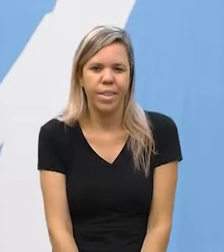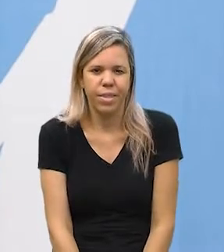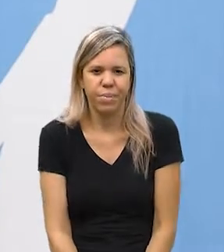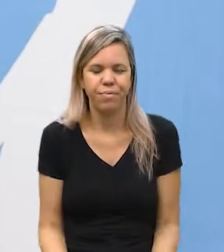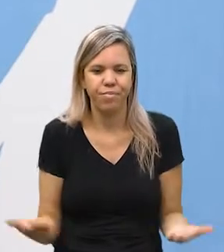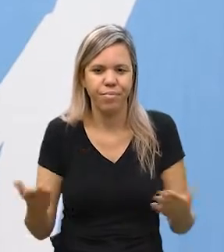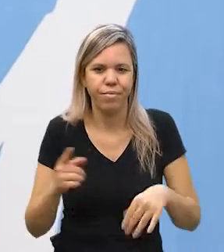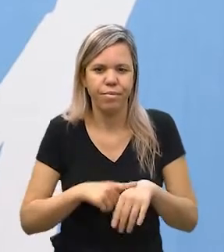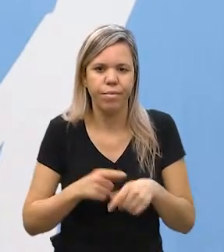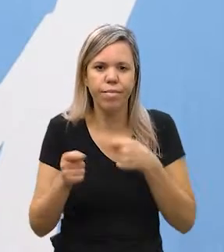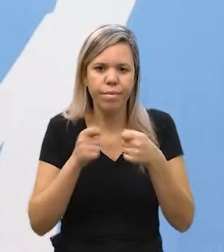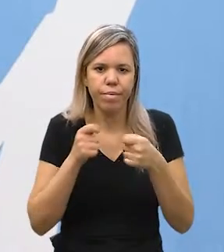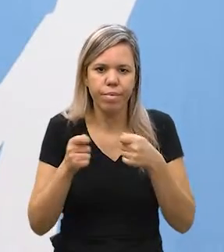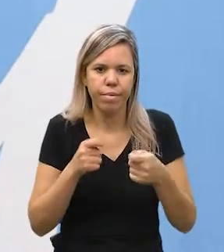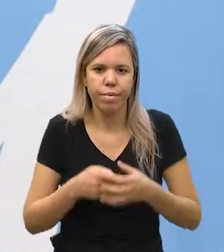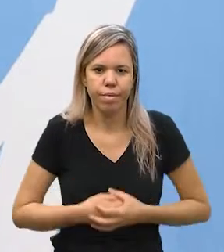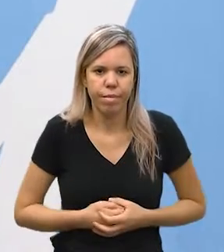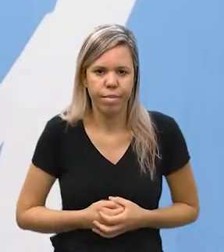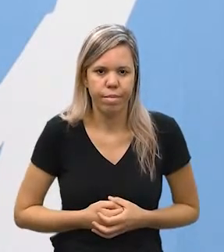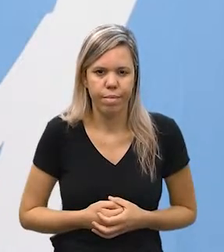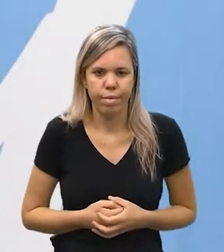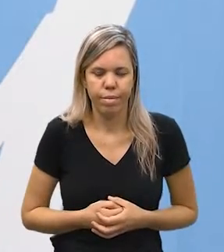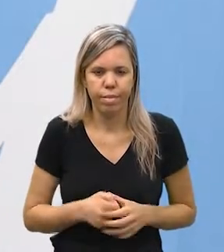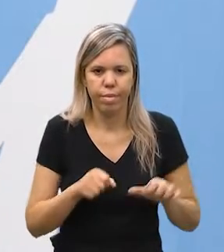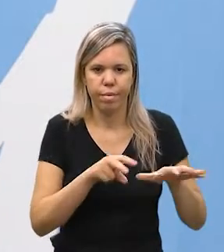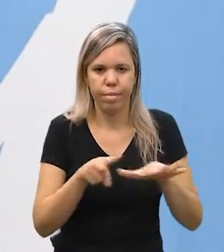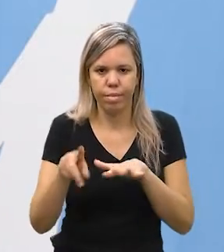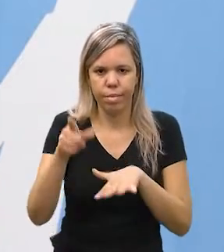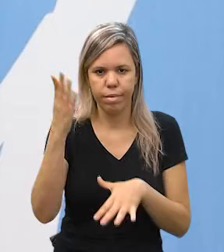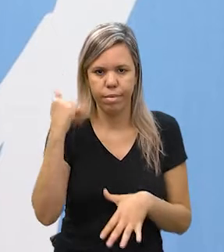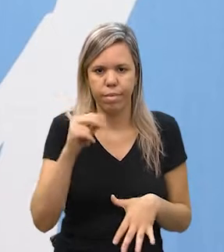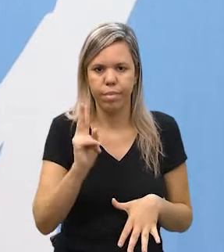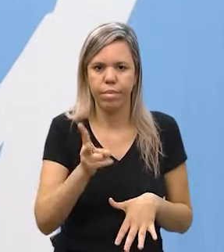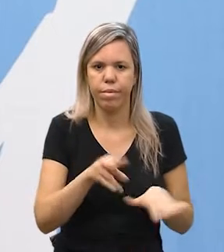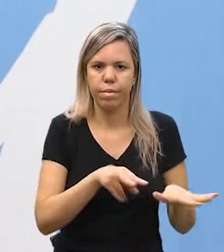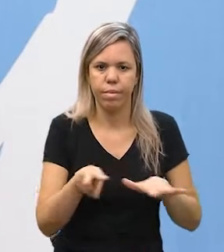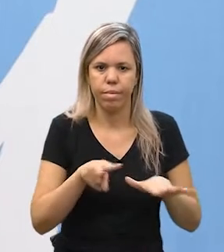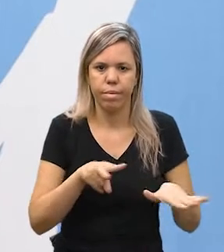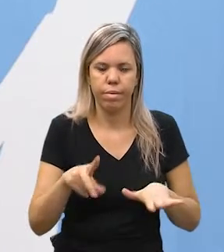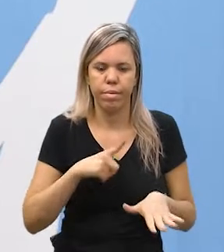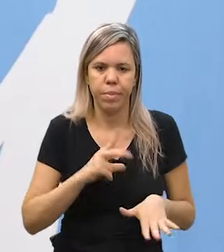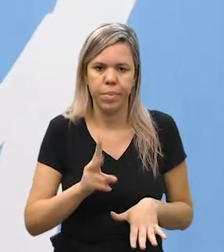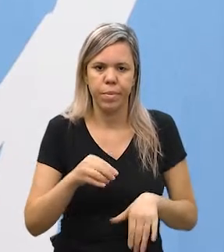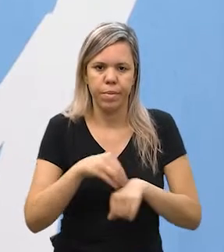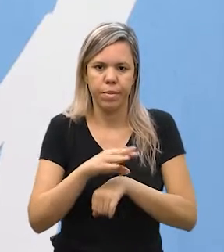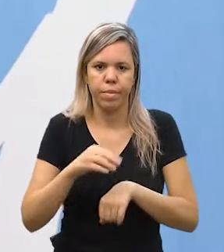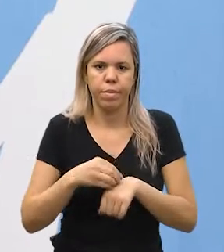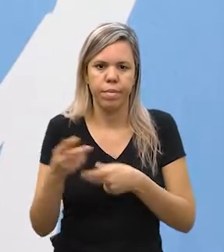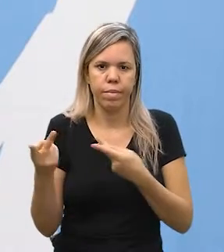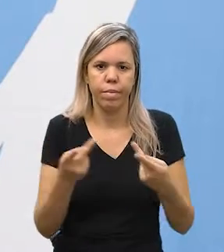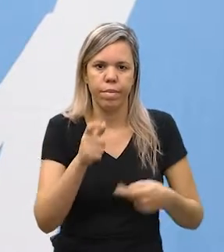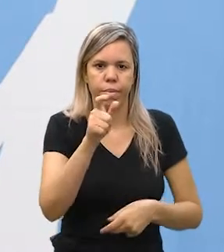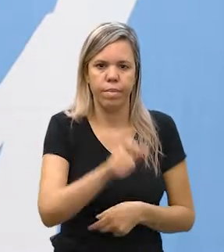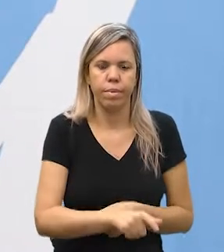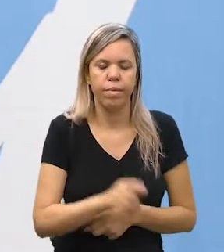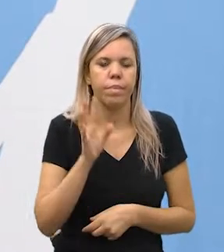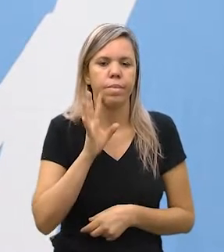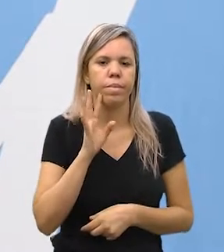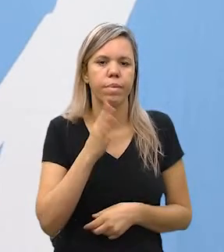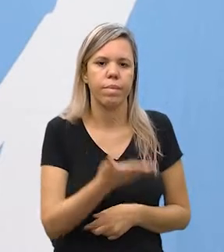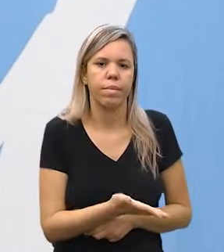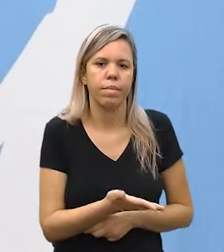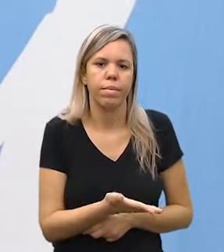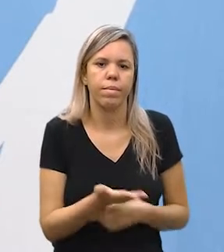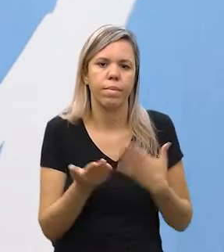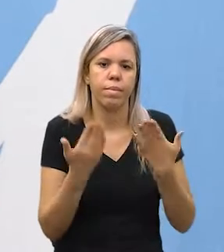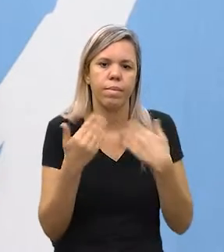E chegou a hora da nossa entrevista semanal. Você sabe que toda semana a gente sempre traz um convidado bacana aqui para o